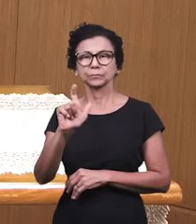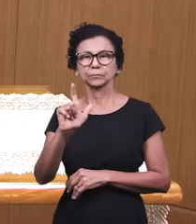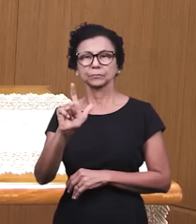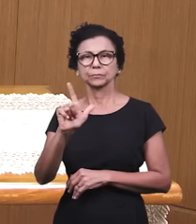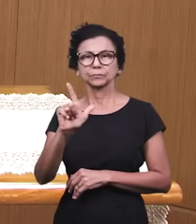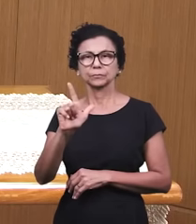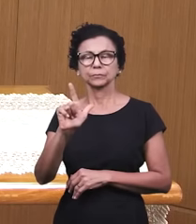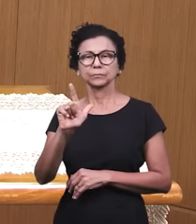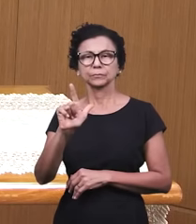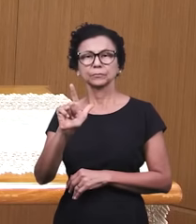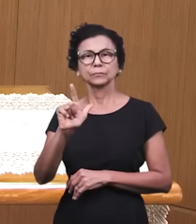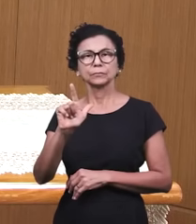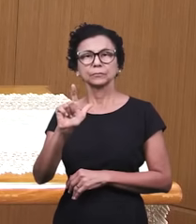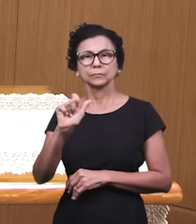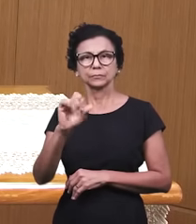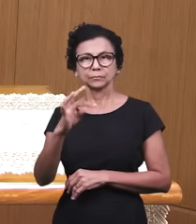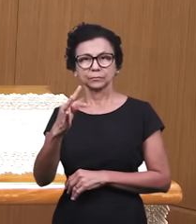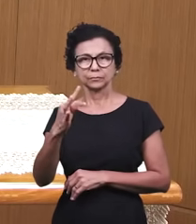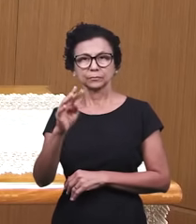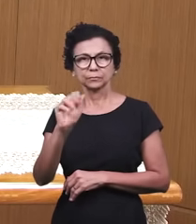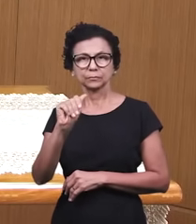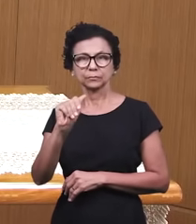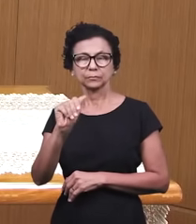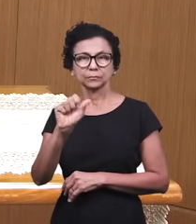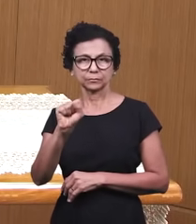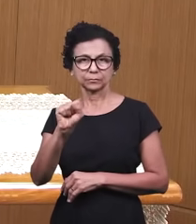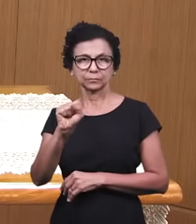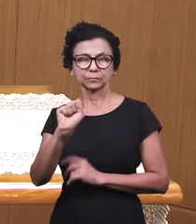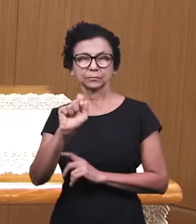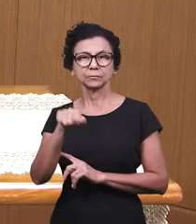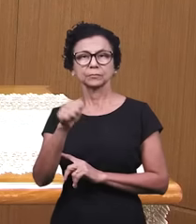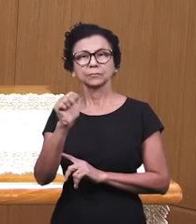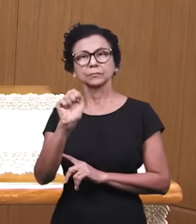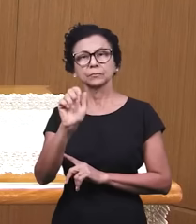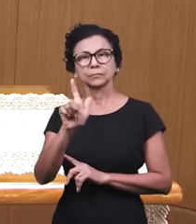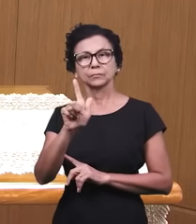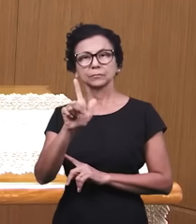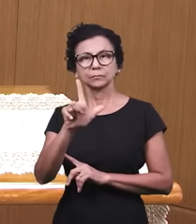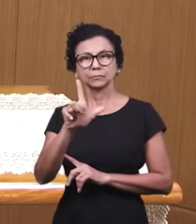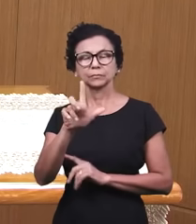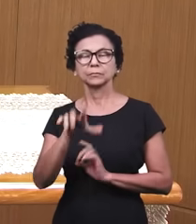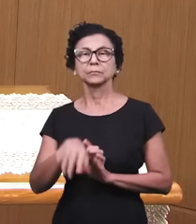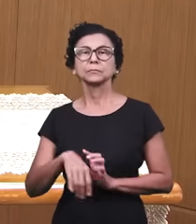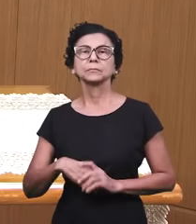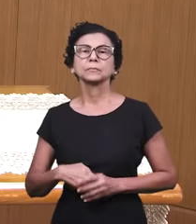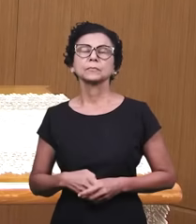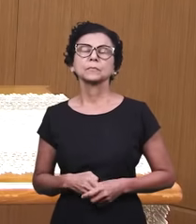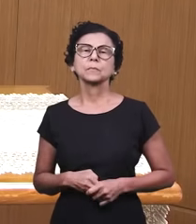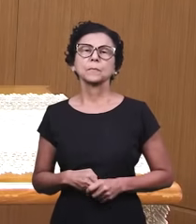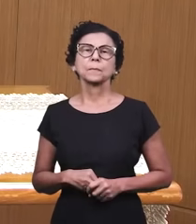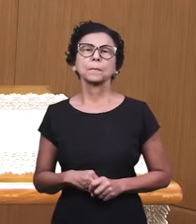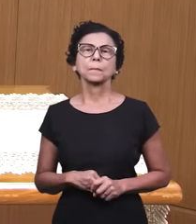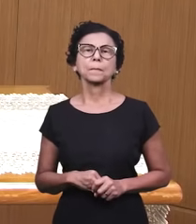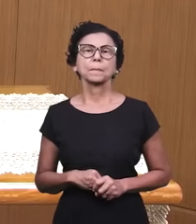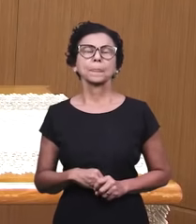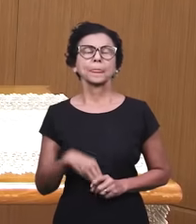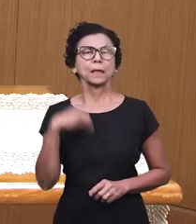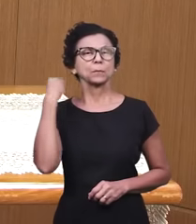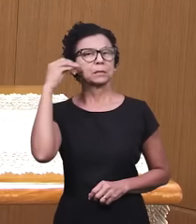E pela sua experiência, e há um parêntese aqui a ser